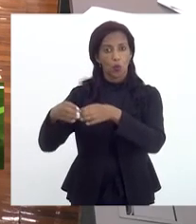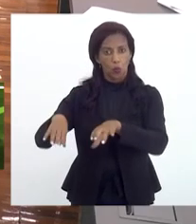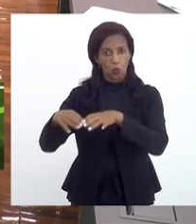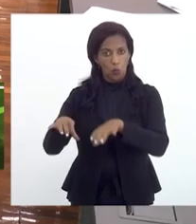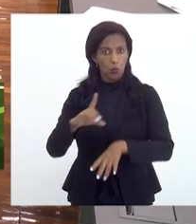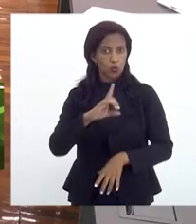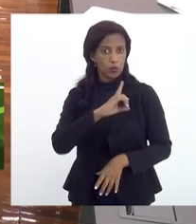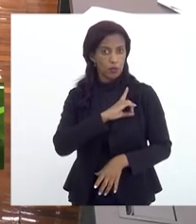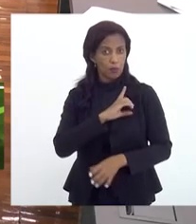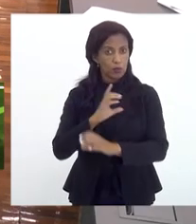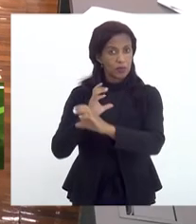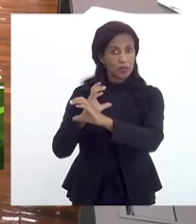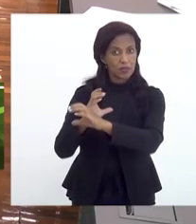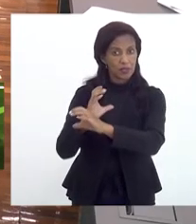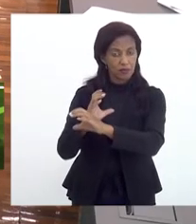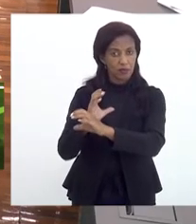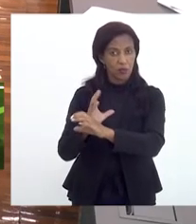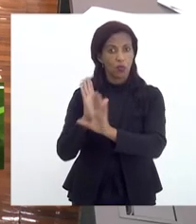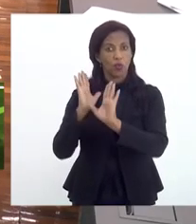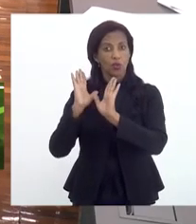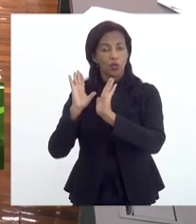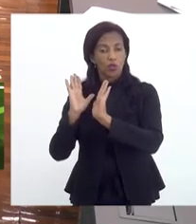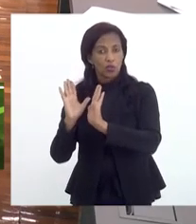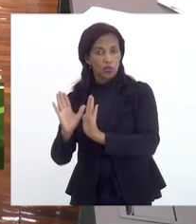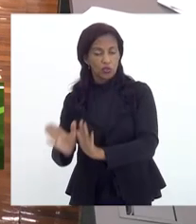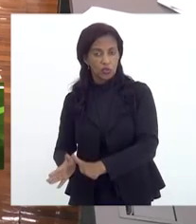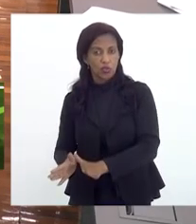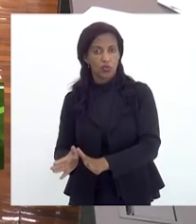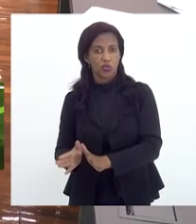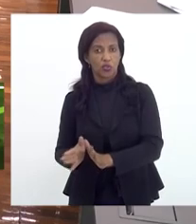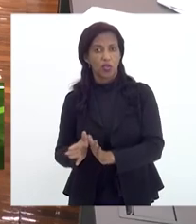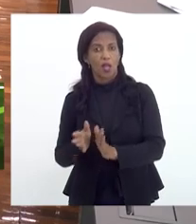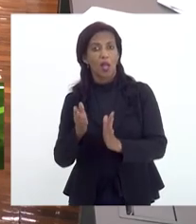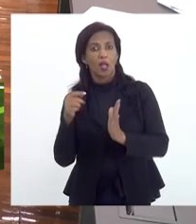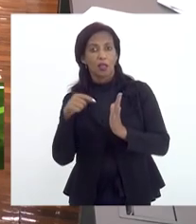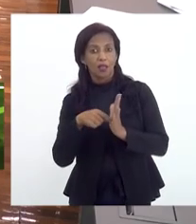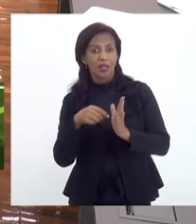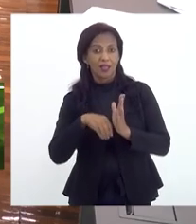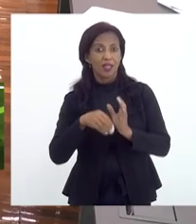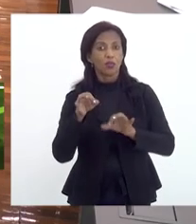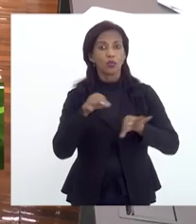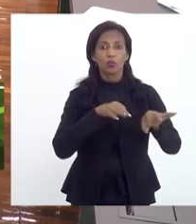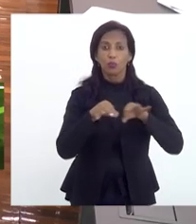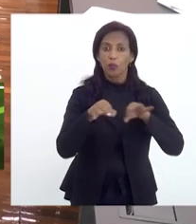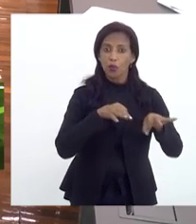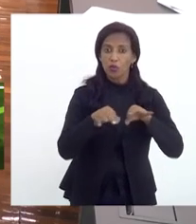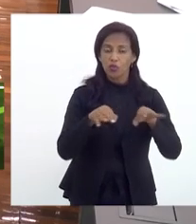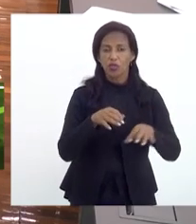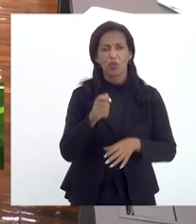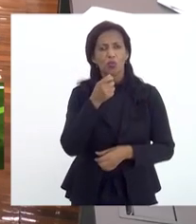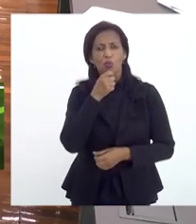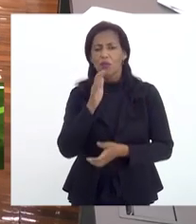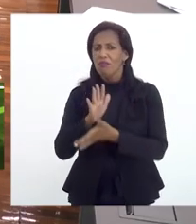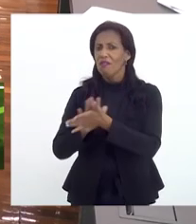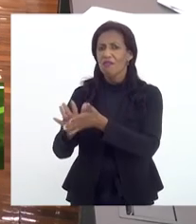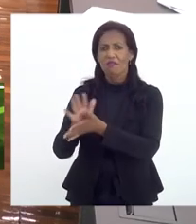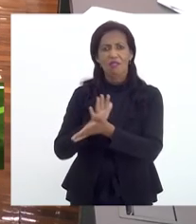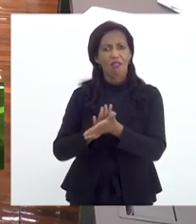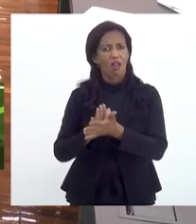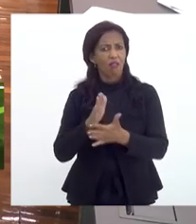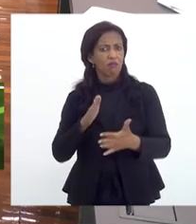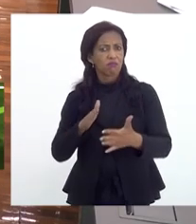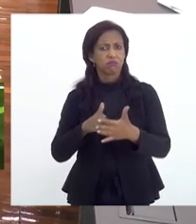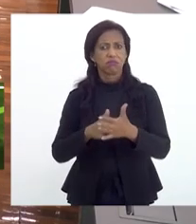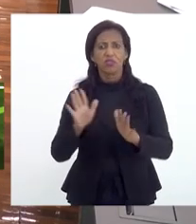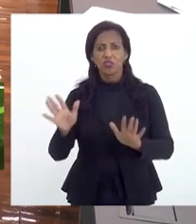Polícia Civil Já está Já está Nas ressalvas do plano Então não há nenhum impedimento Isso já está